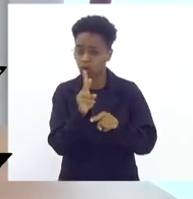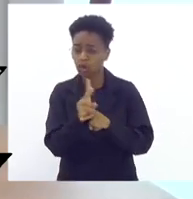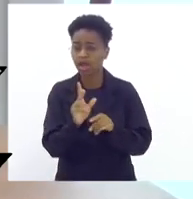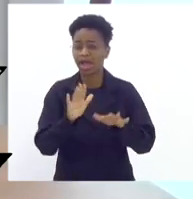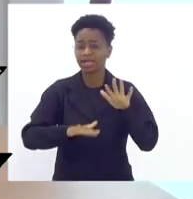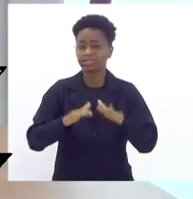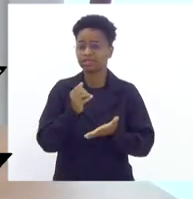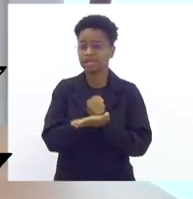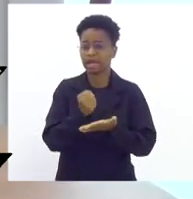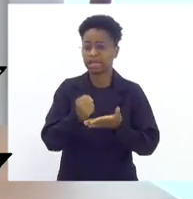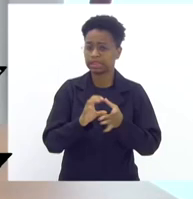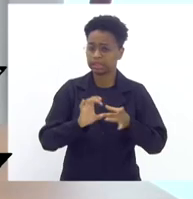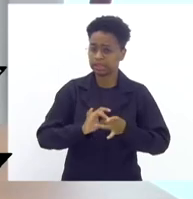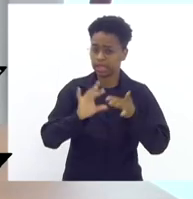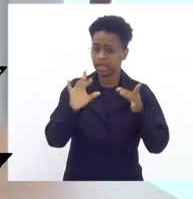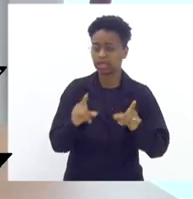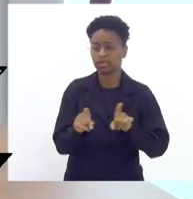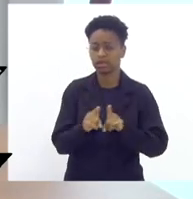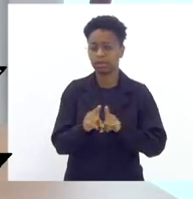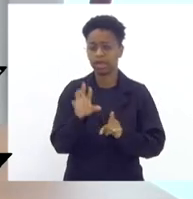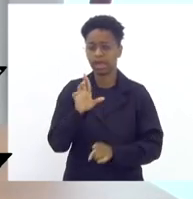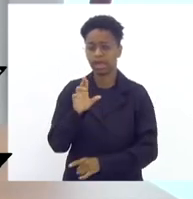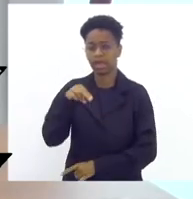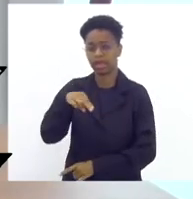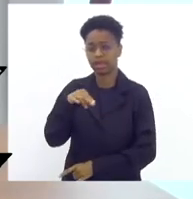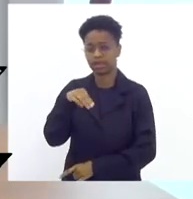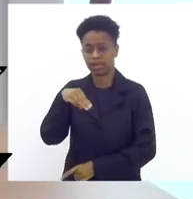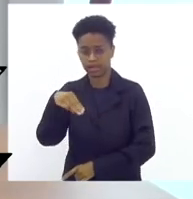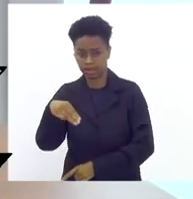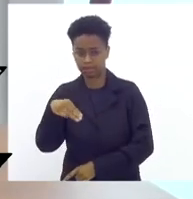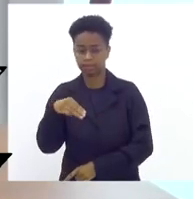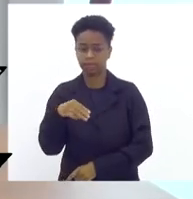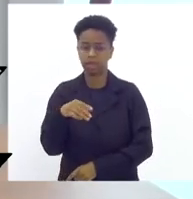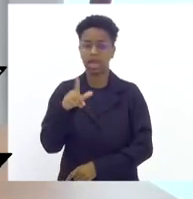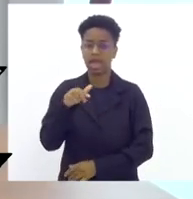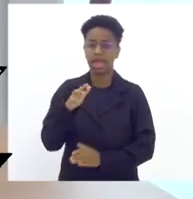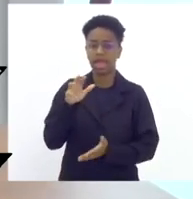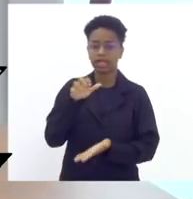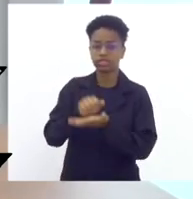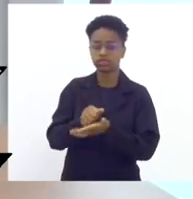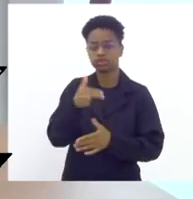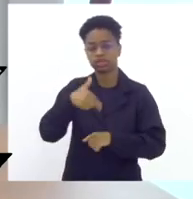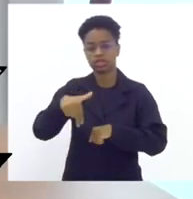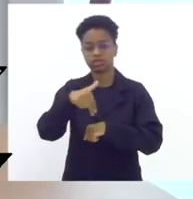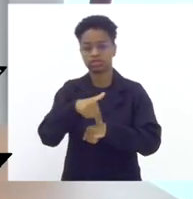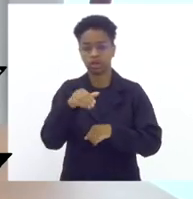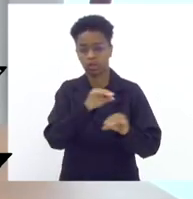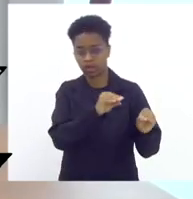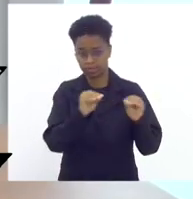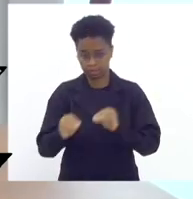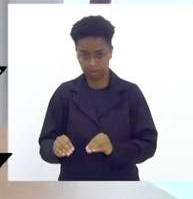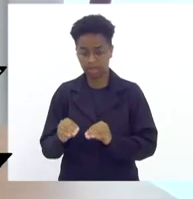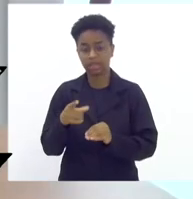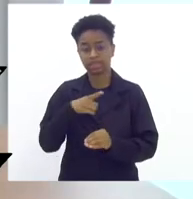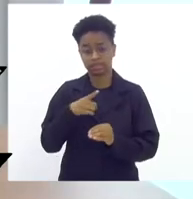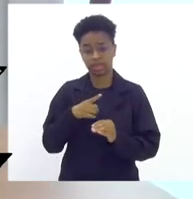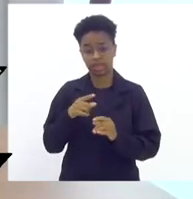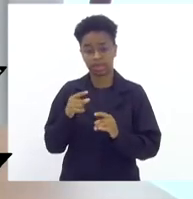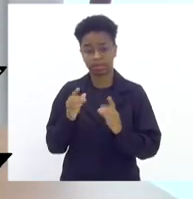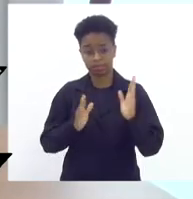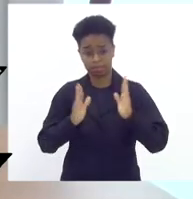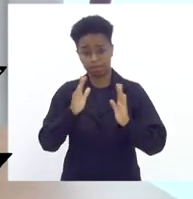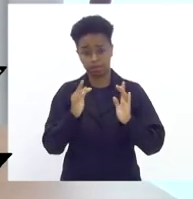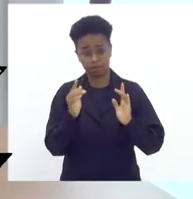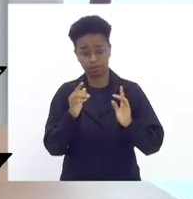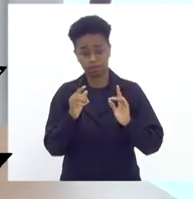autorização ali o RN né o registro Nacional de imigrante que ele tem uma validade esse